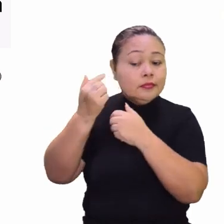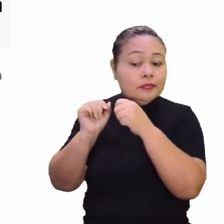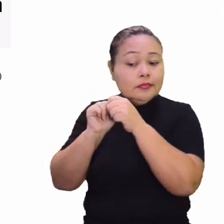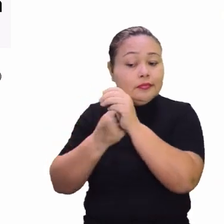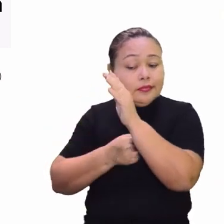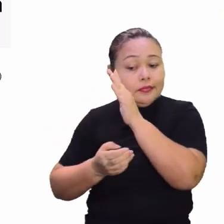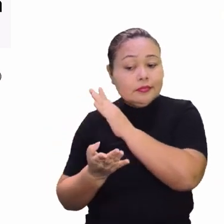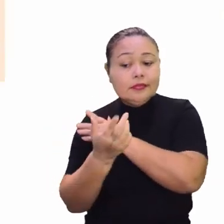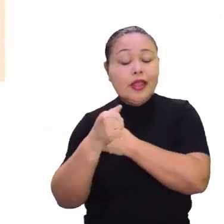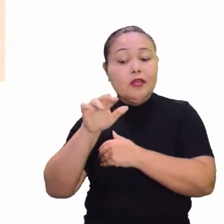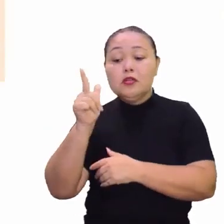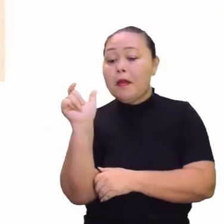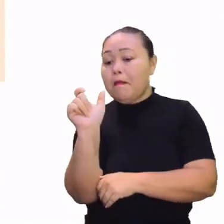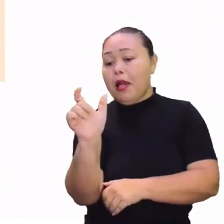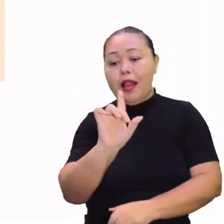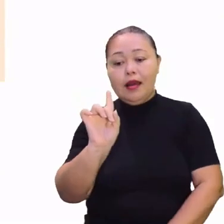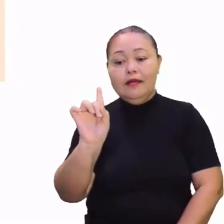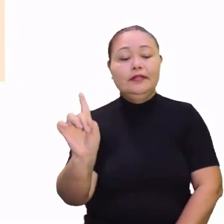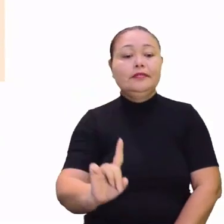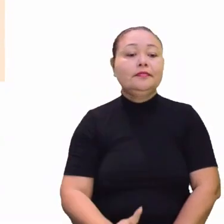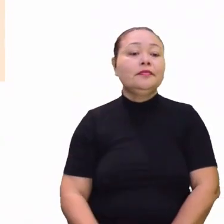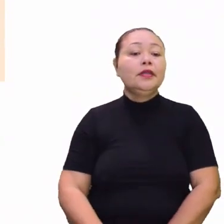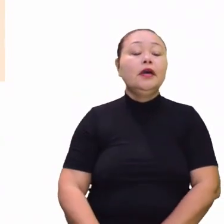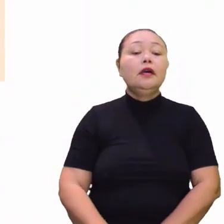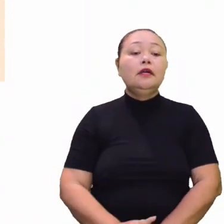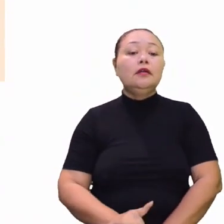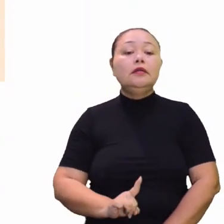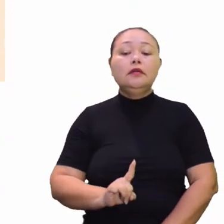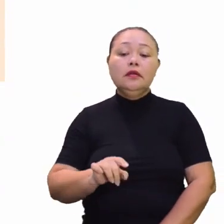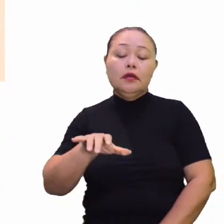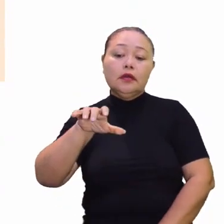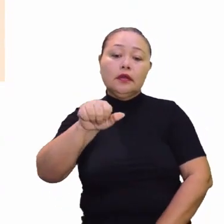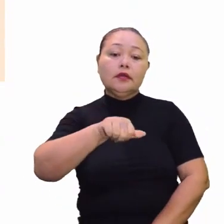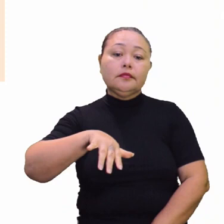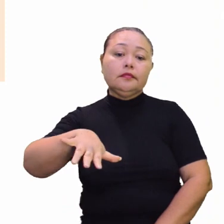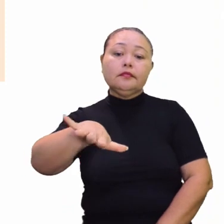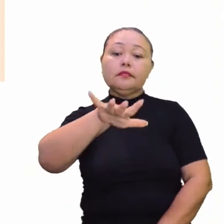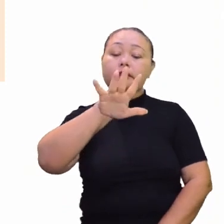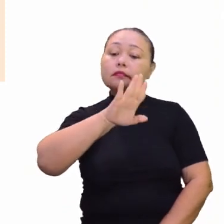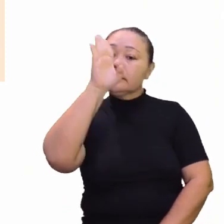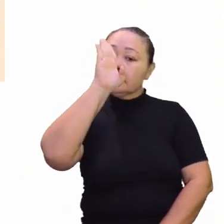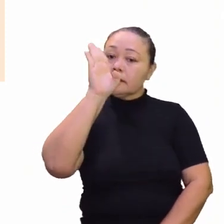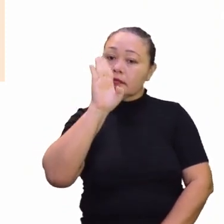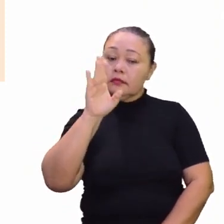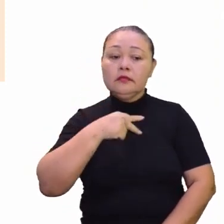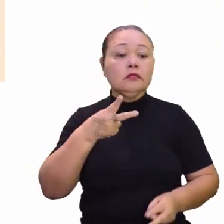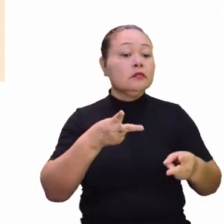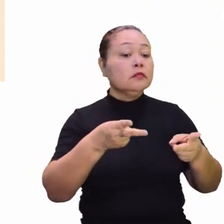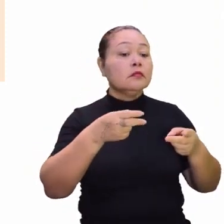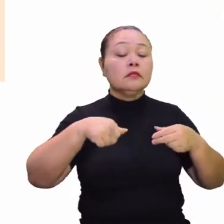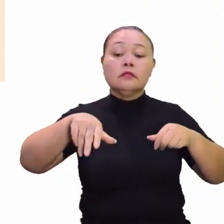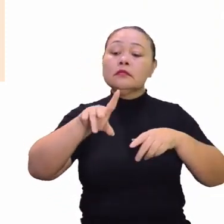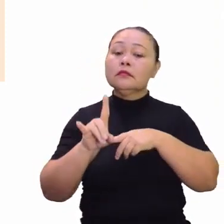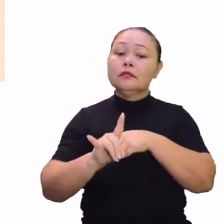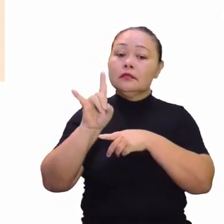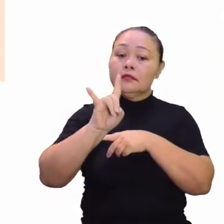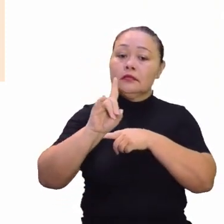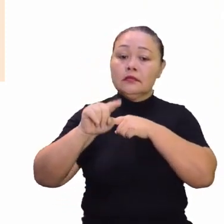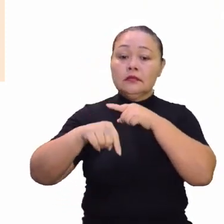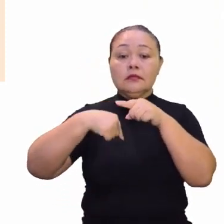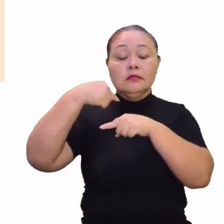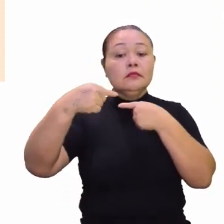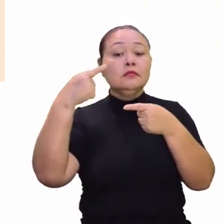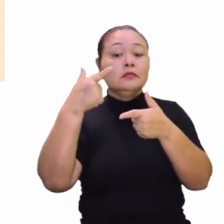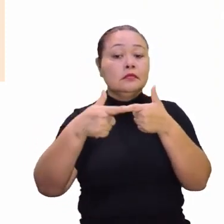nem existia esse termo. Exatamente. E com a ocupação da área, muitos brasileiros exploravam em território boliviano, o que gerou